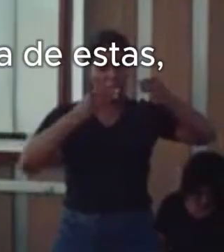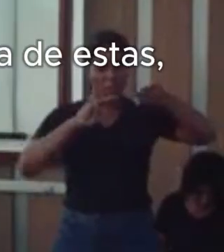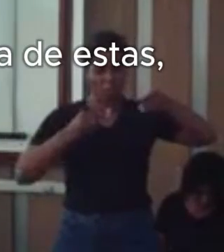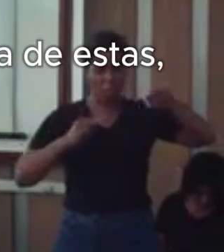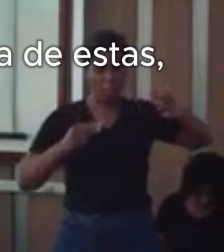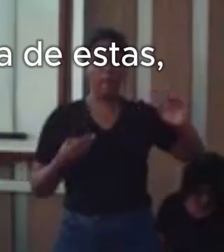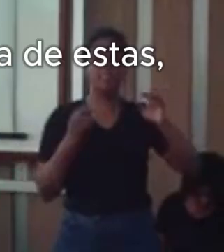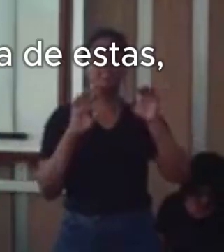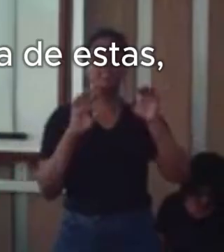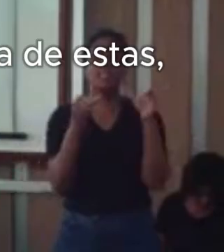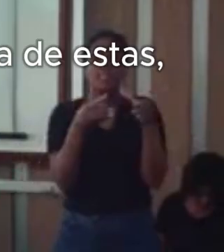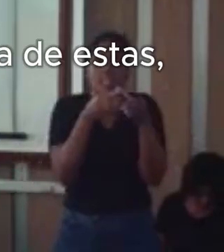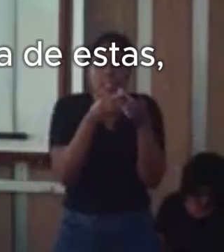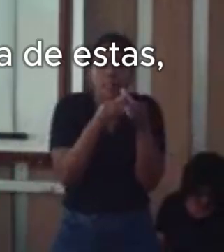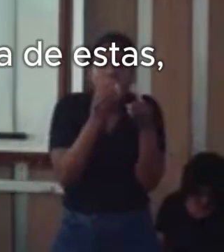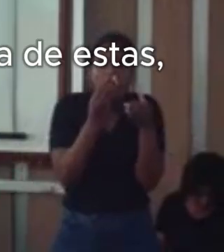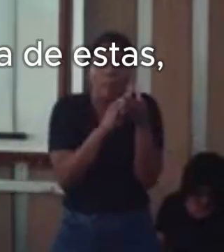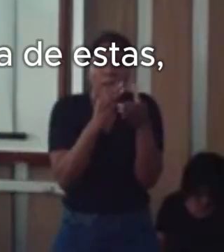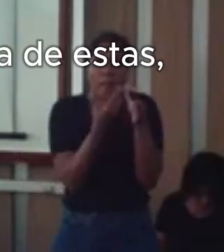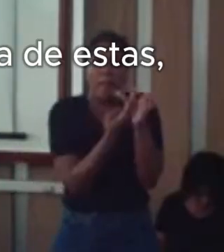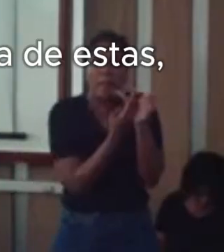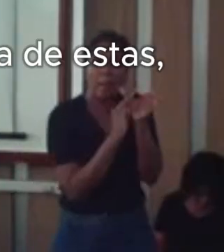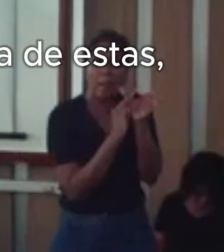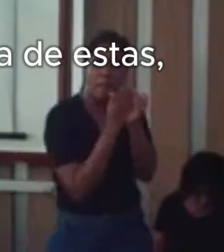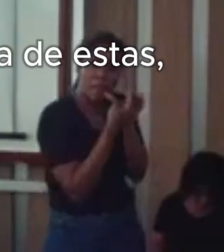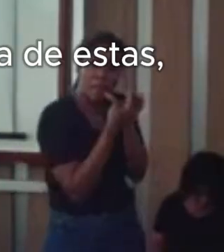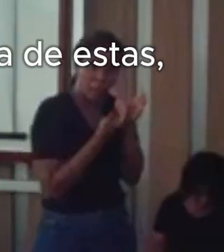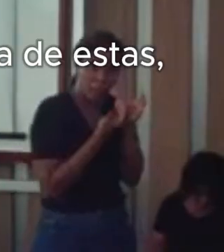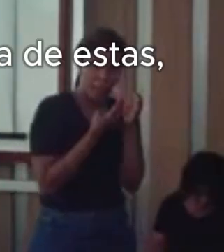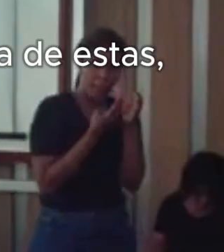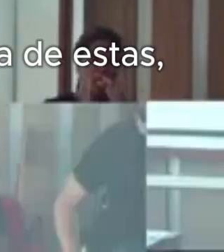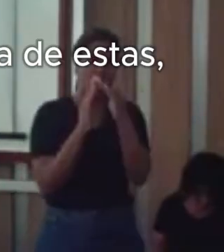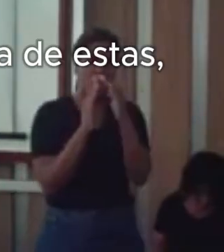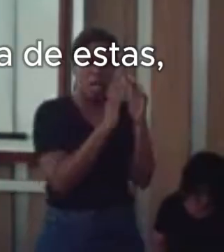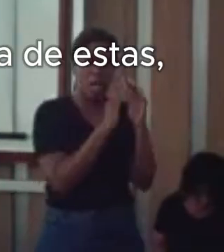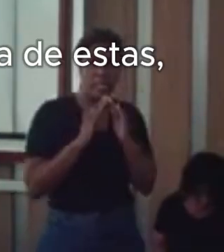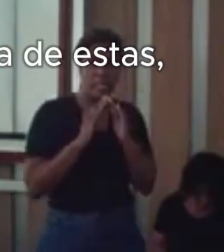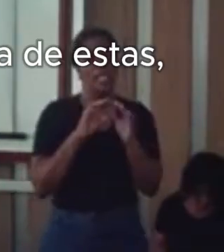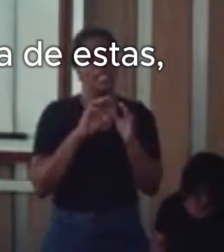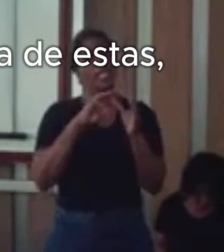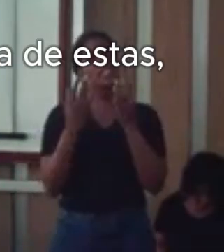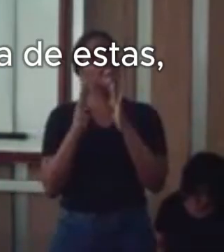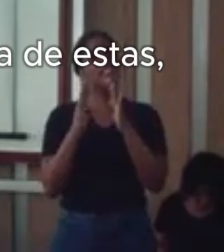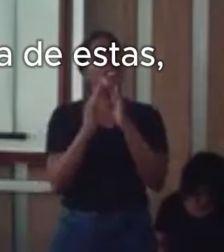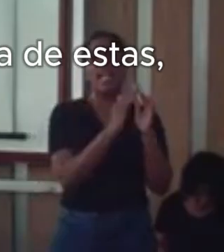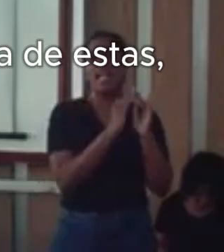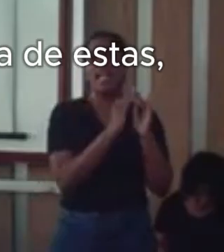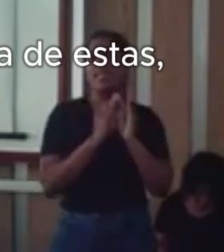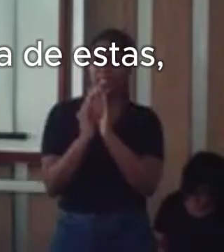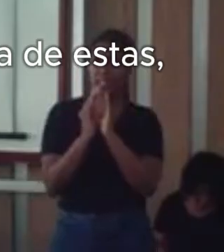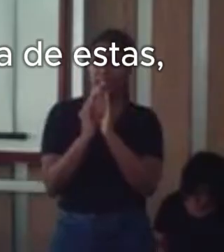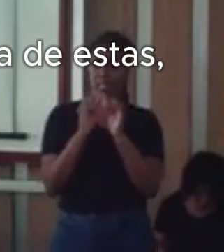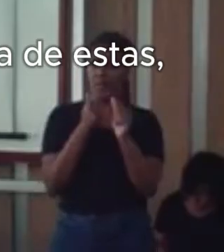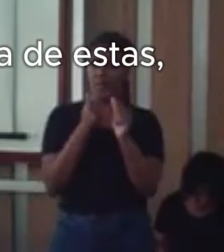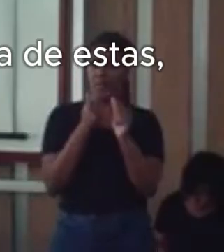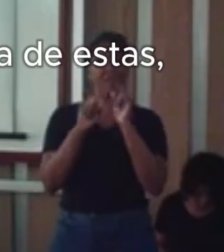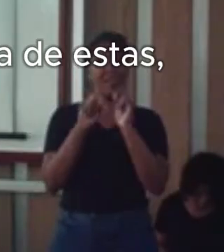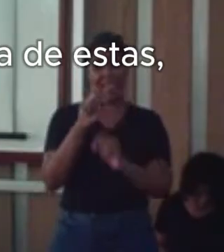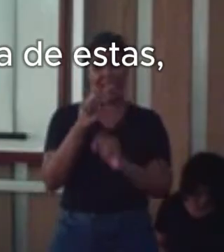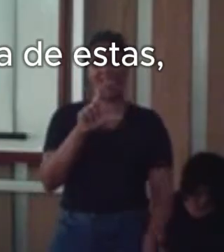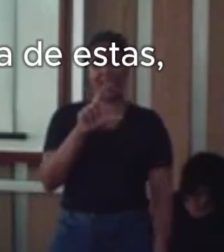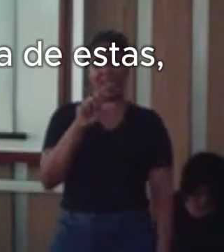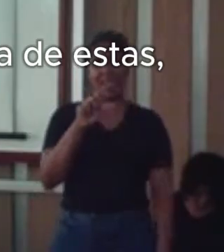encaixada dentro de um negocinho desse aqui, uma casinha dessa. E essas casinhas são feitas primariamente de